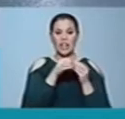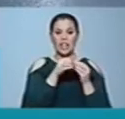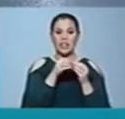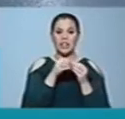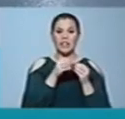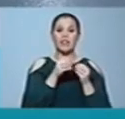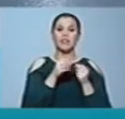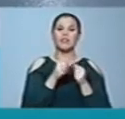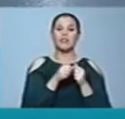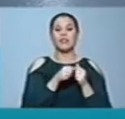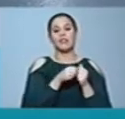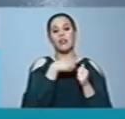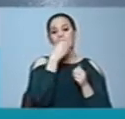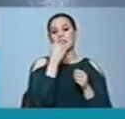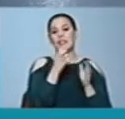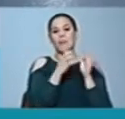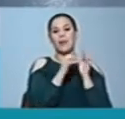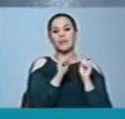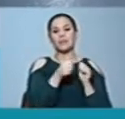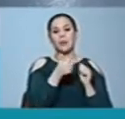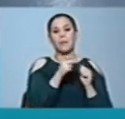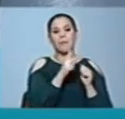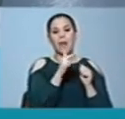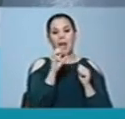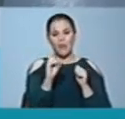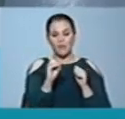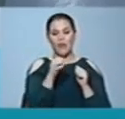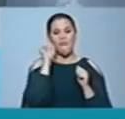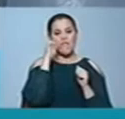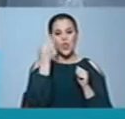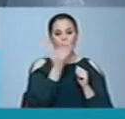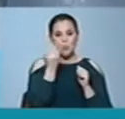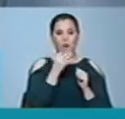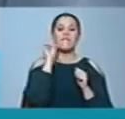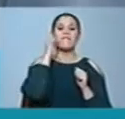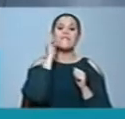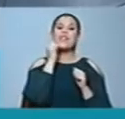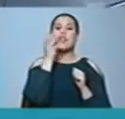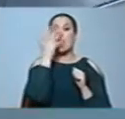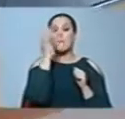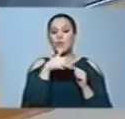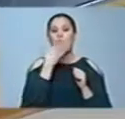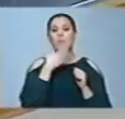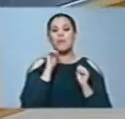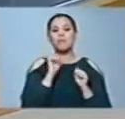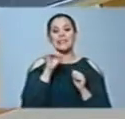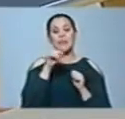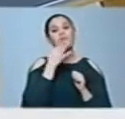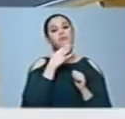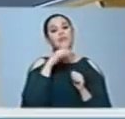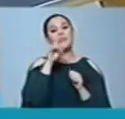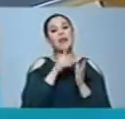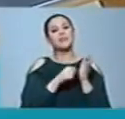descascadas e descansados vinho do porto quanto à atitude nenhuma dor branco quanto basto e vamos citar também